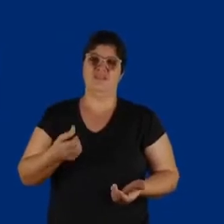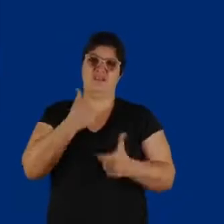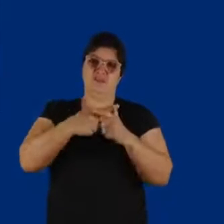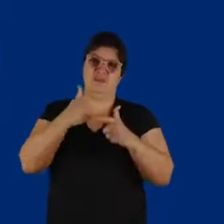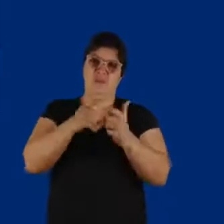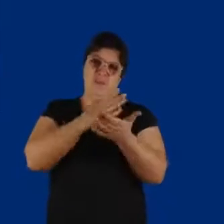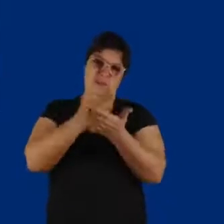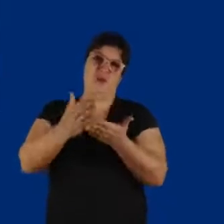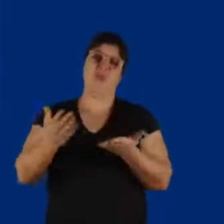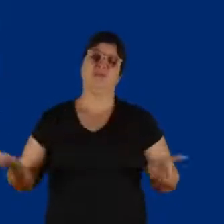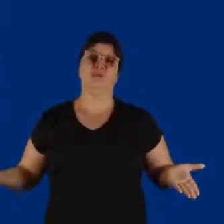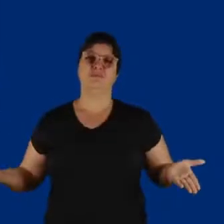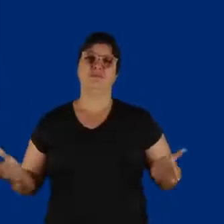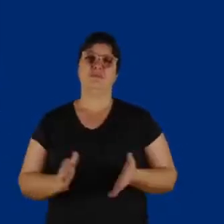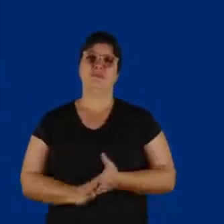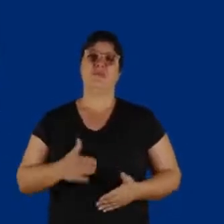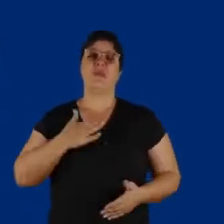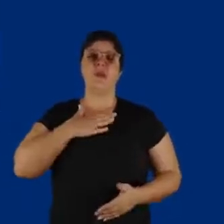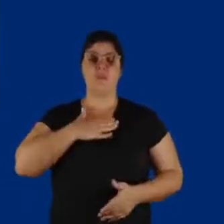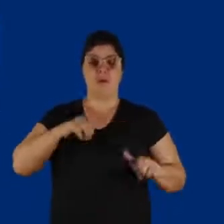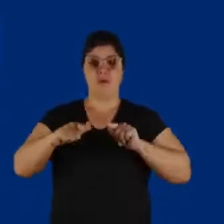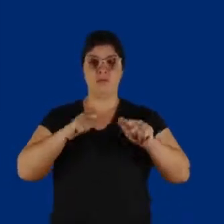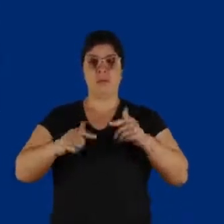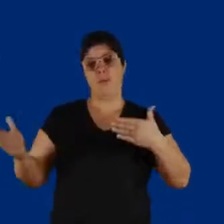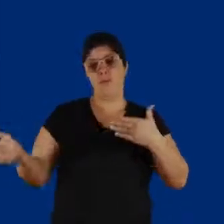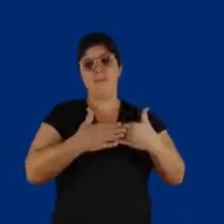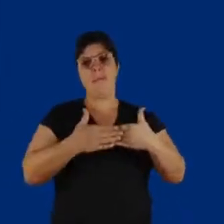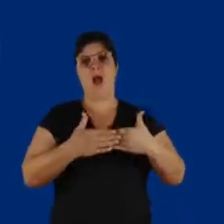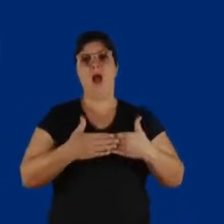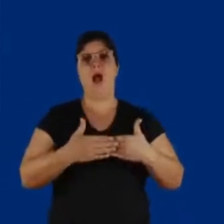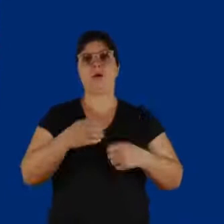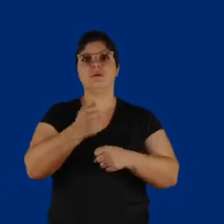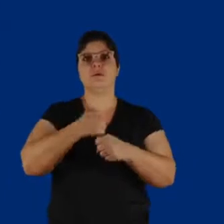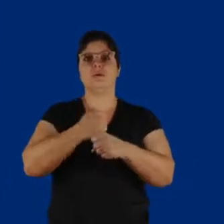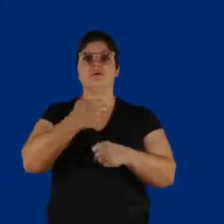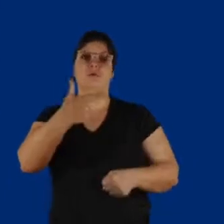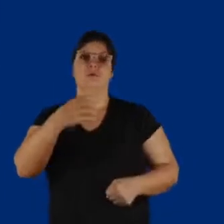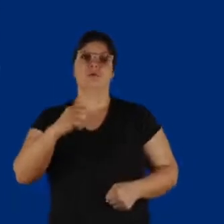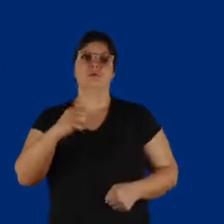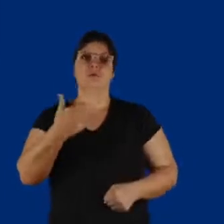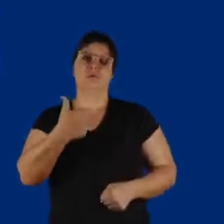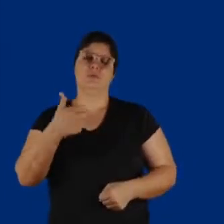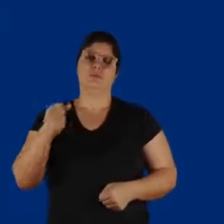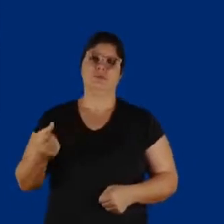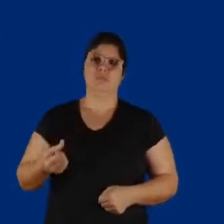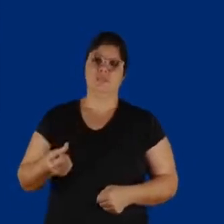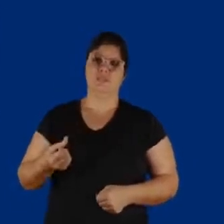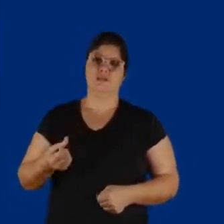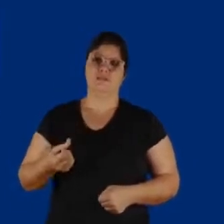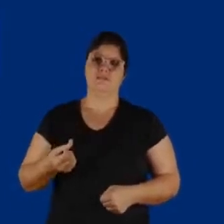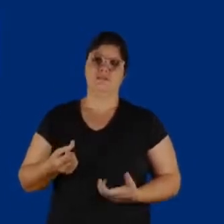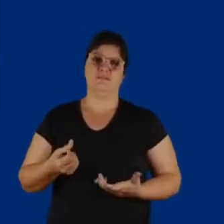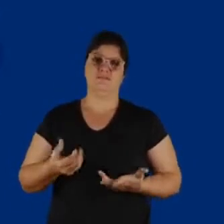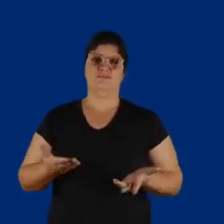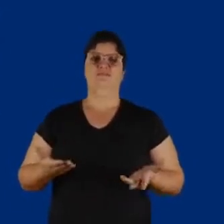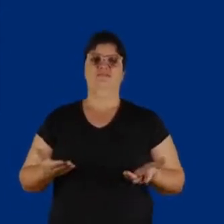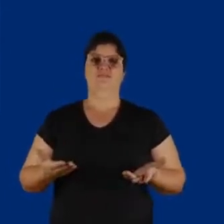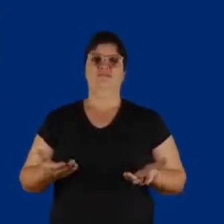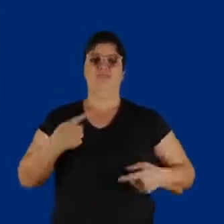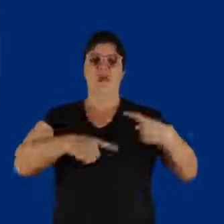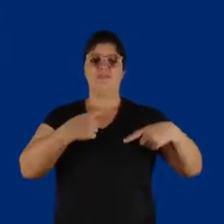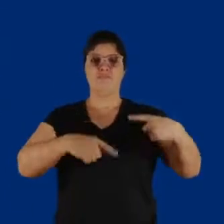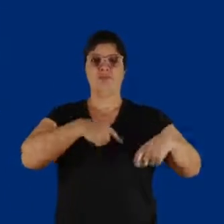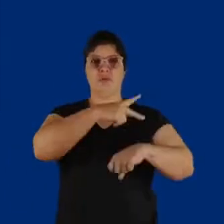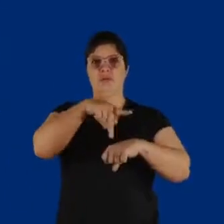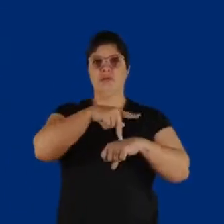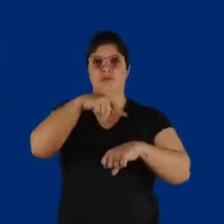Começaram a desmontar. Meu trabalho foi fechado em 2016, pelo golpe, né? No nível local. a política nacional